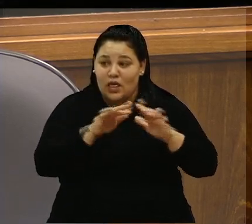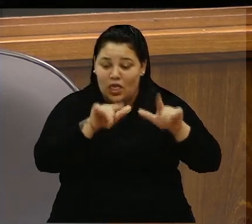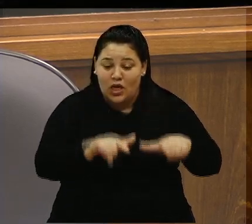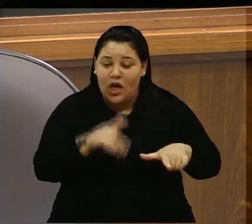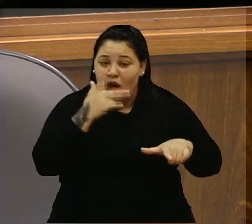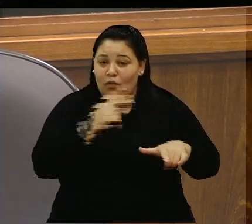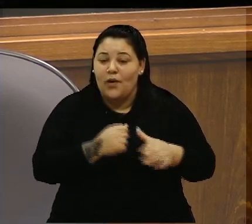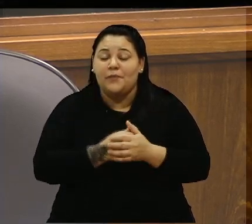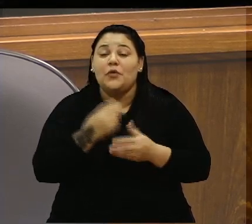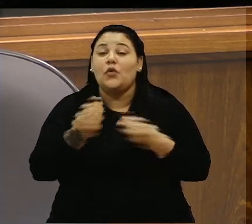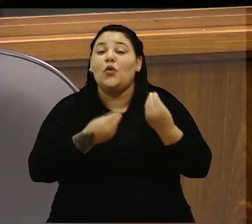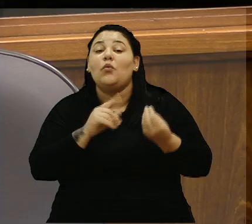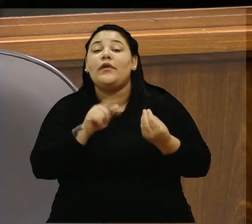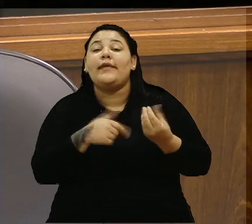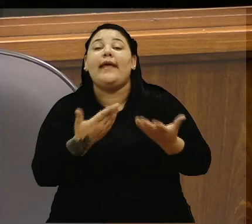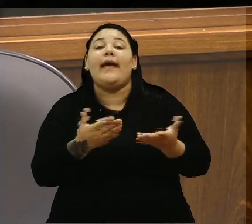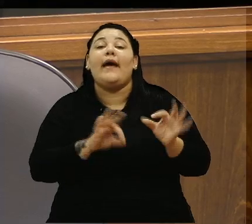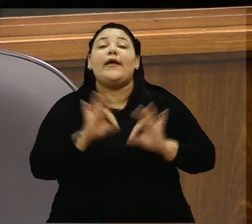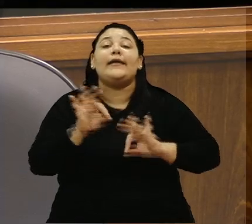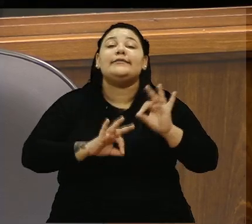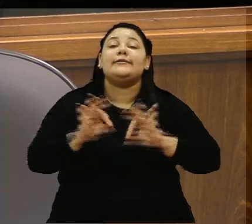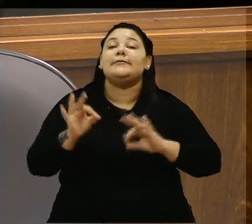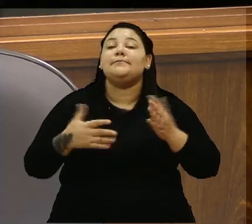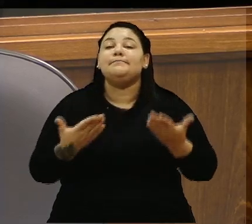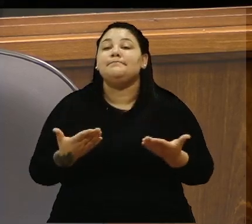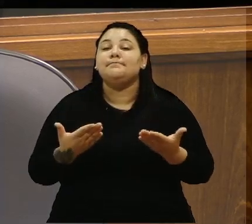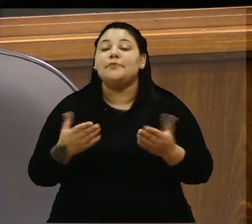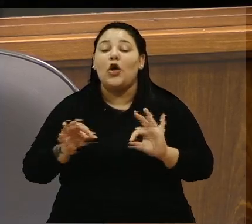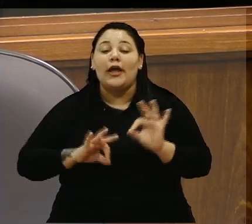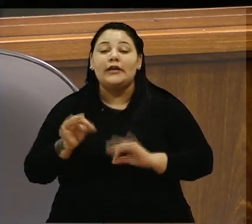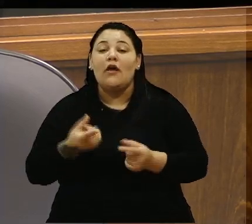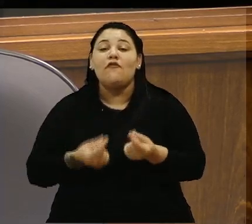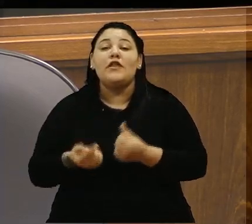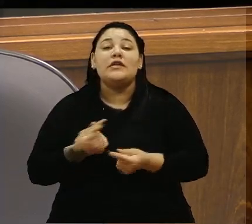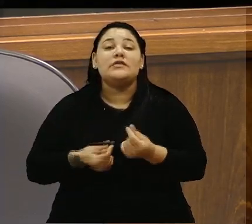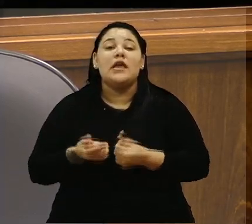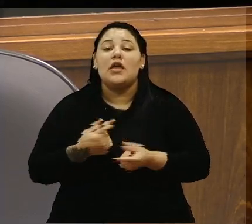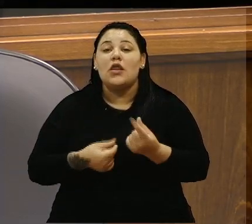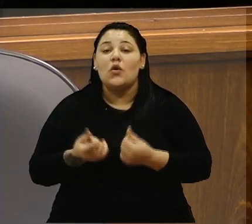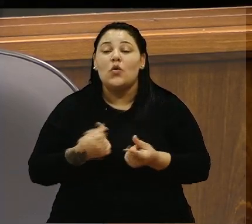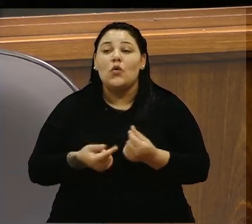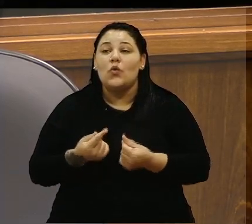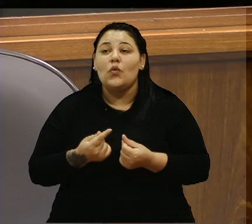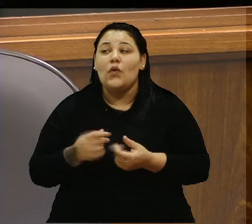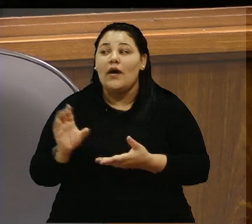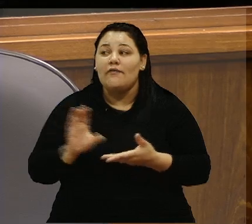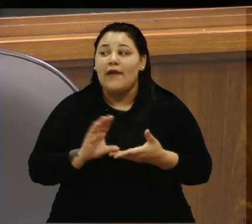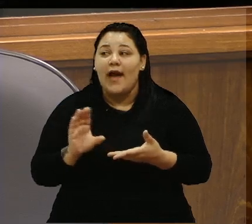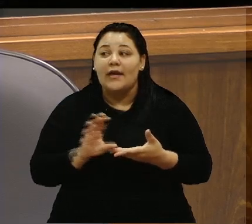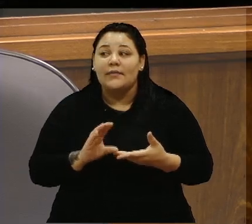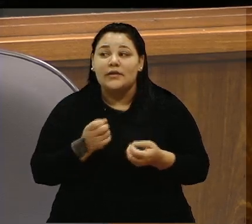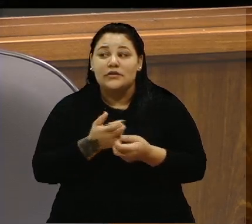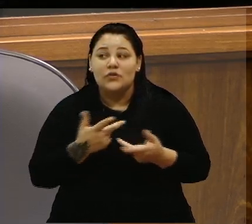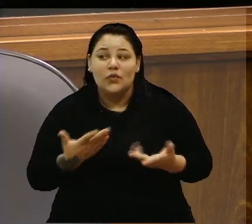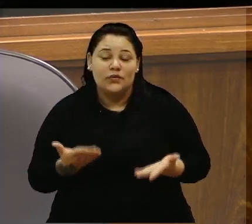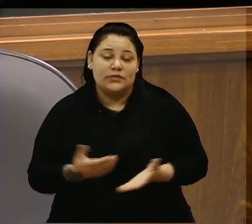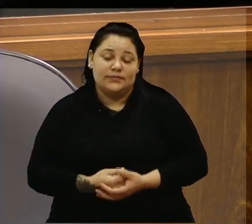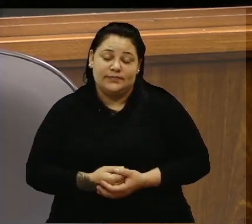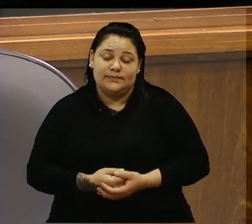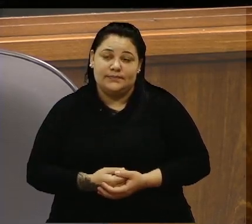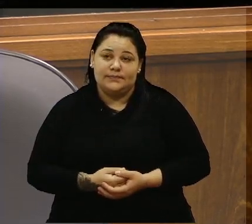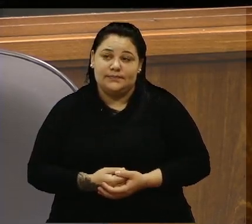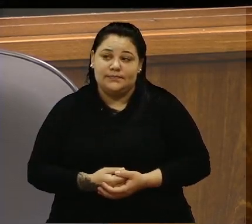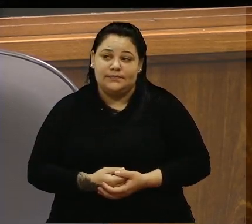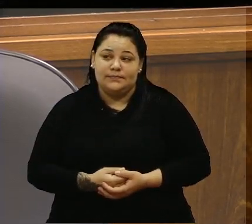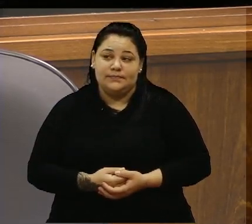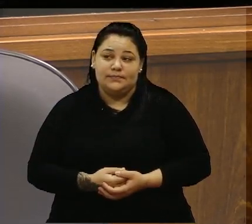é que está a organização dessas demandas? Como é que está a organização das demandas? Peço uma parte, vereadora, se possível. Já lhe